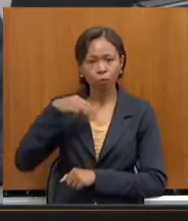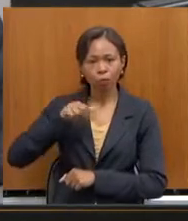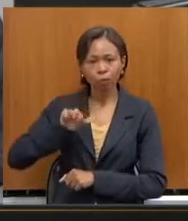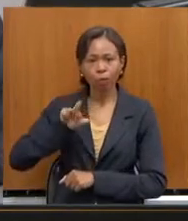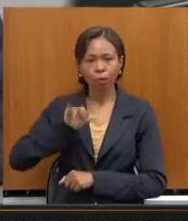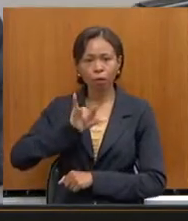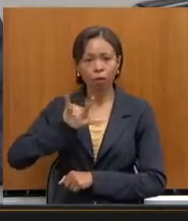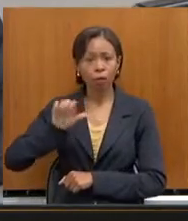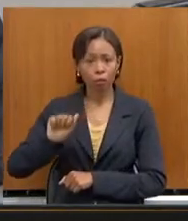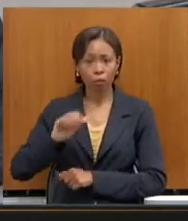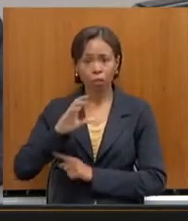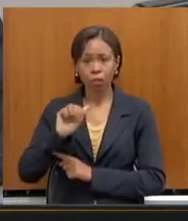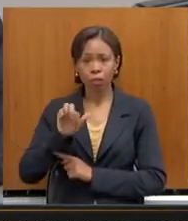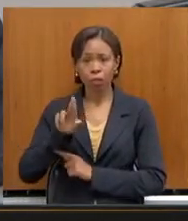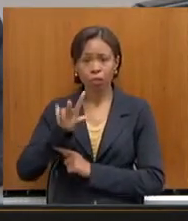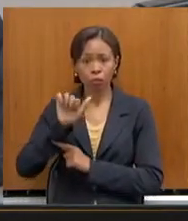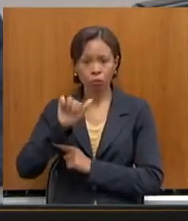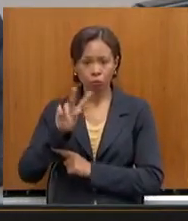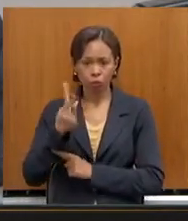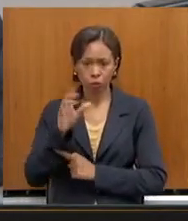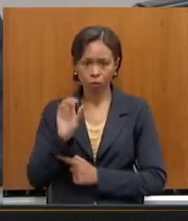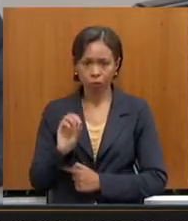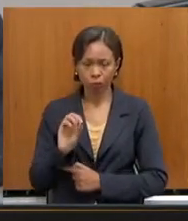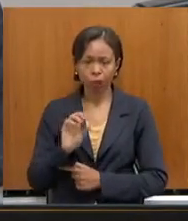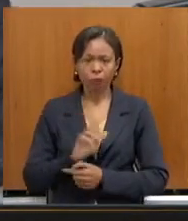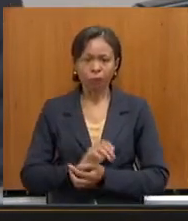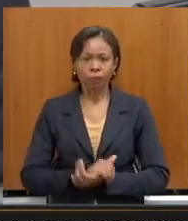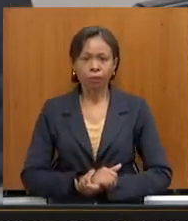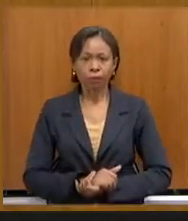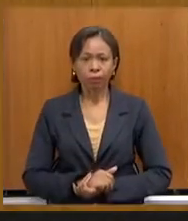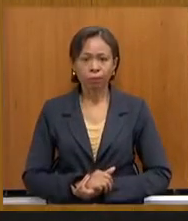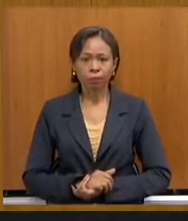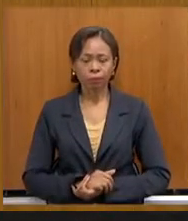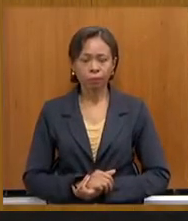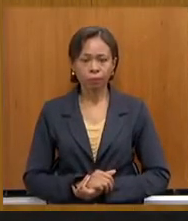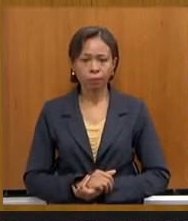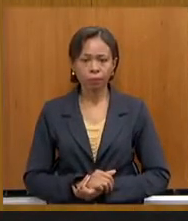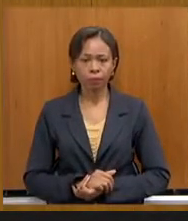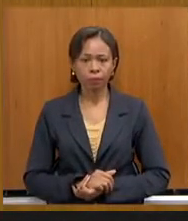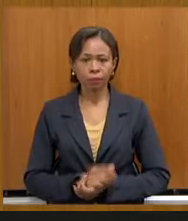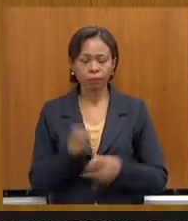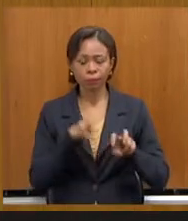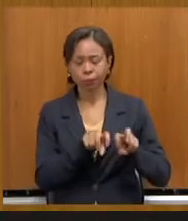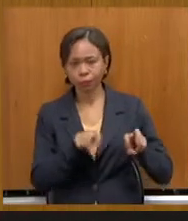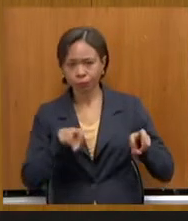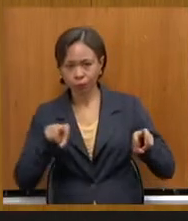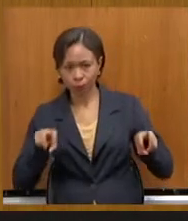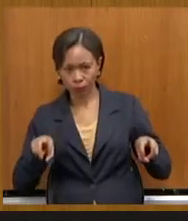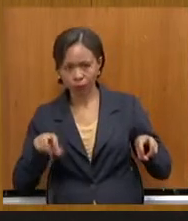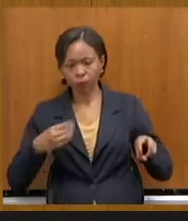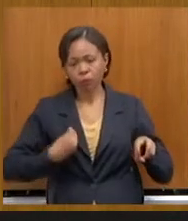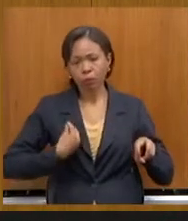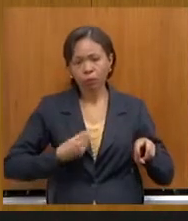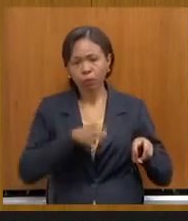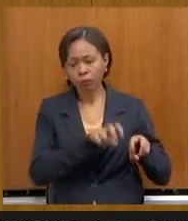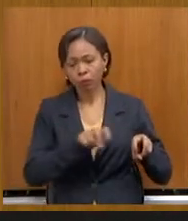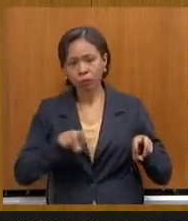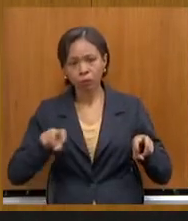Marília Carvalho de Melo o compõem a mesa também